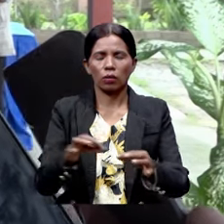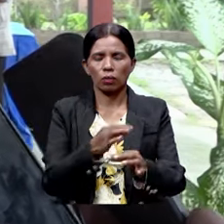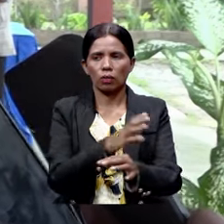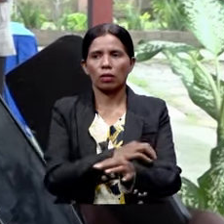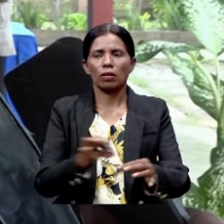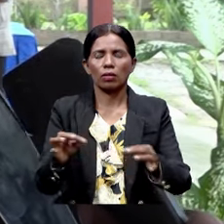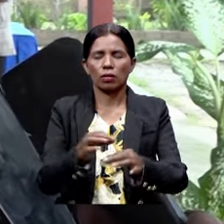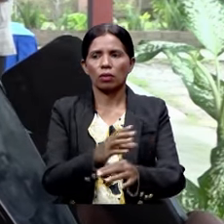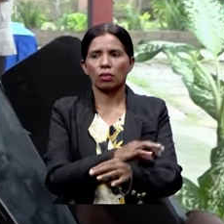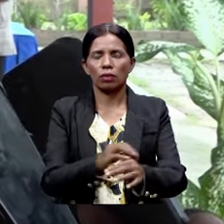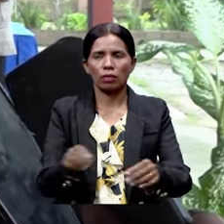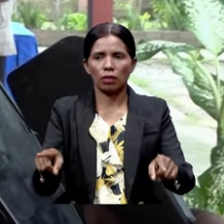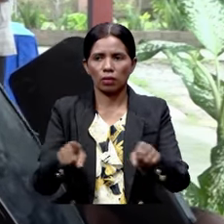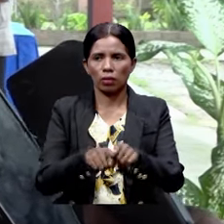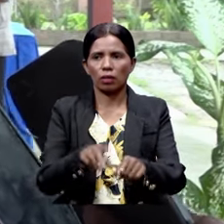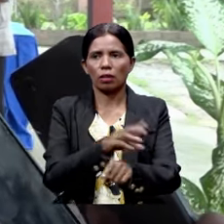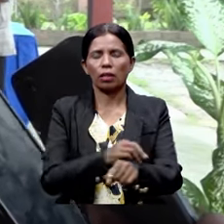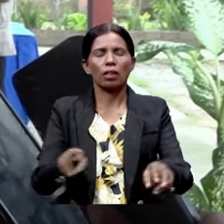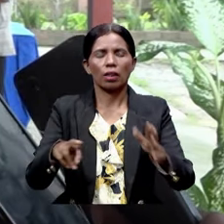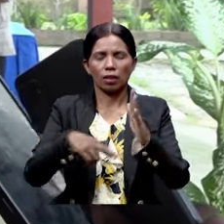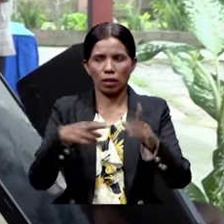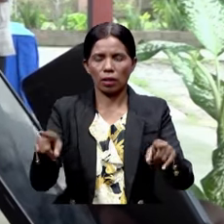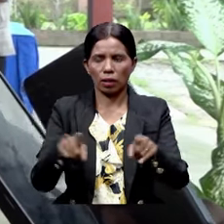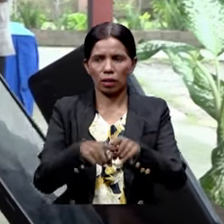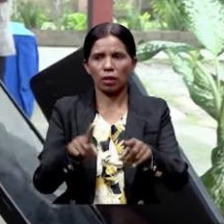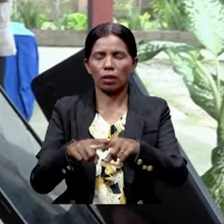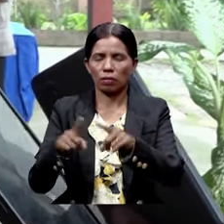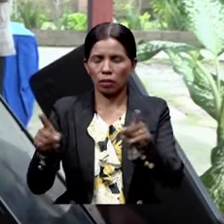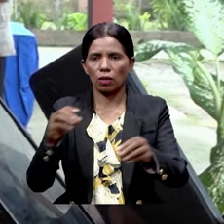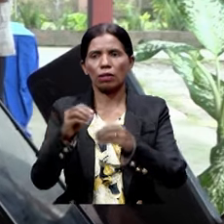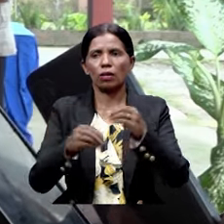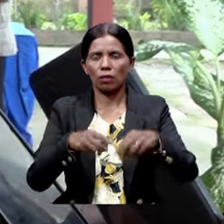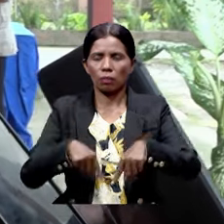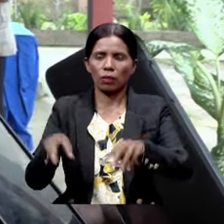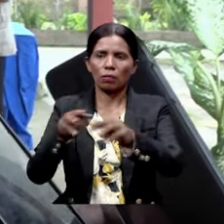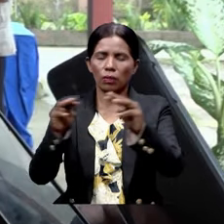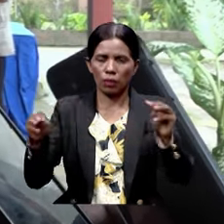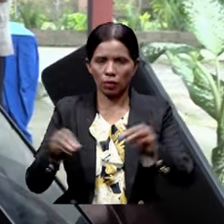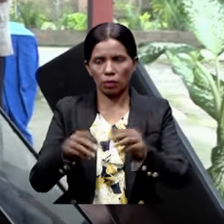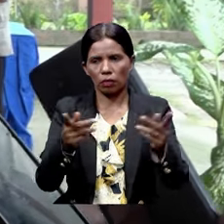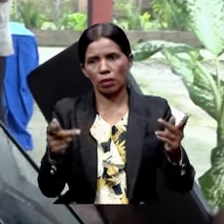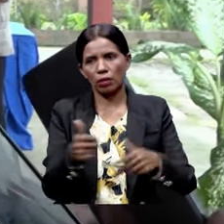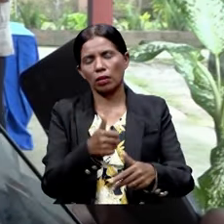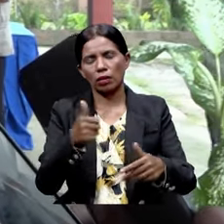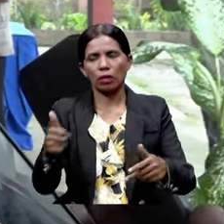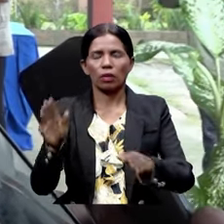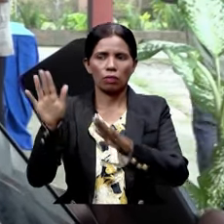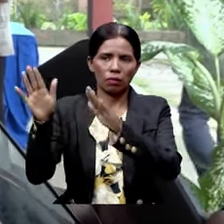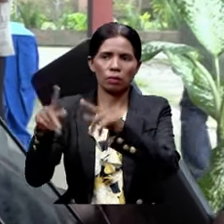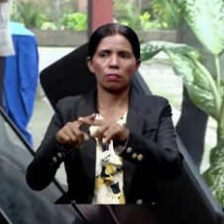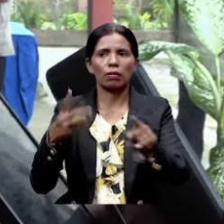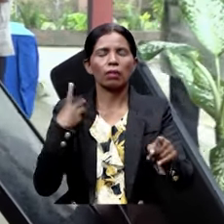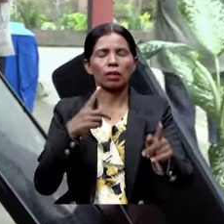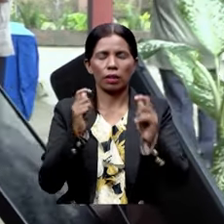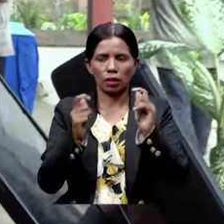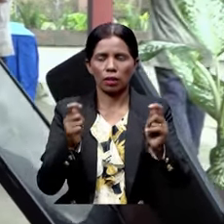tu suco, farda, hansa né, nha preço, né, hansa né. Cara que é a diferença é tuan, quando ba, é município, ka ba, fatin, ser, né, bem, áreas remotas, mas be, ita koko